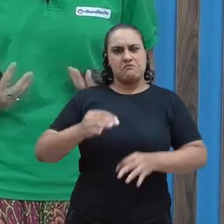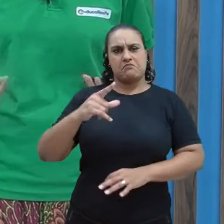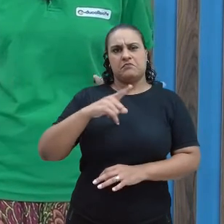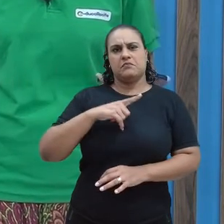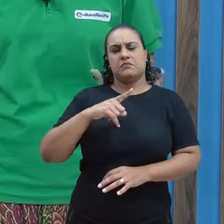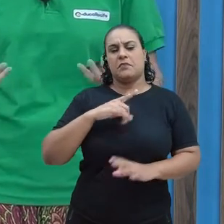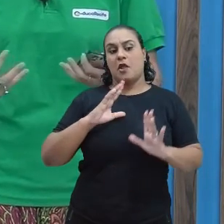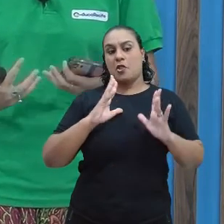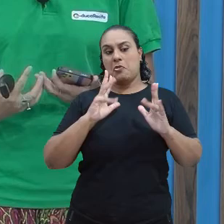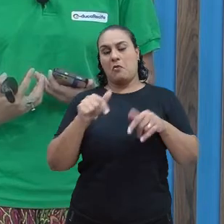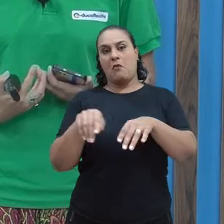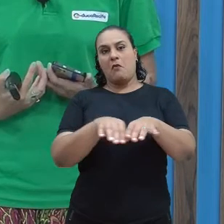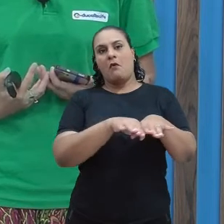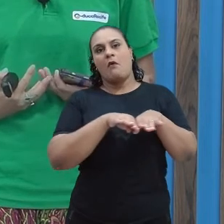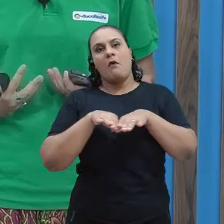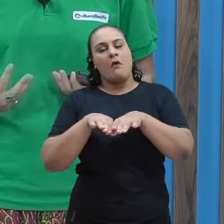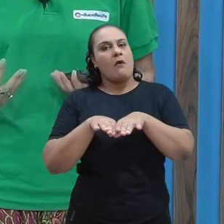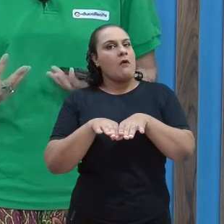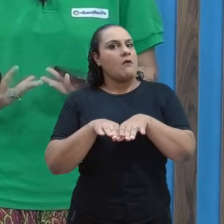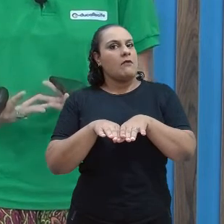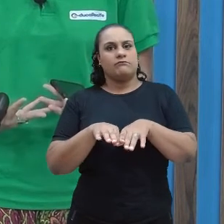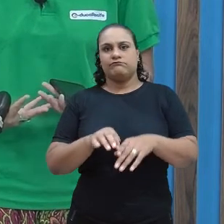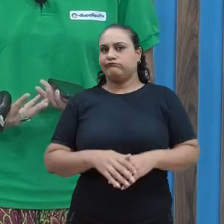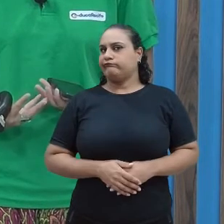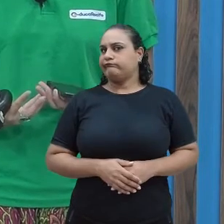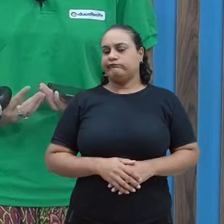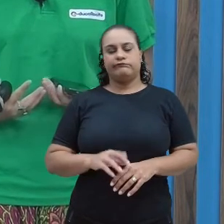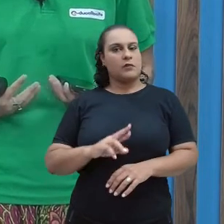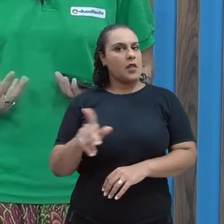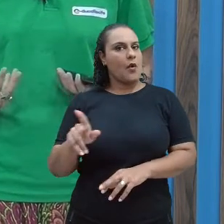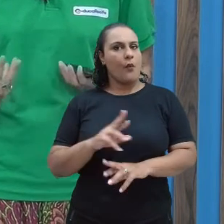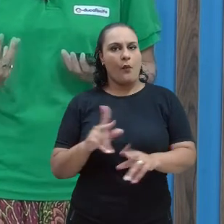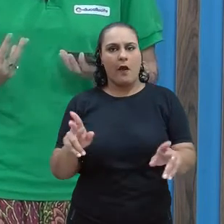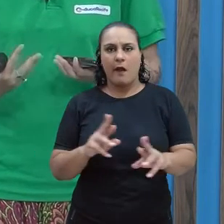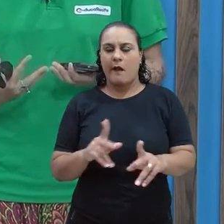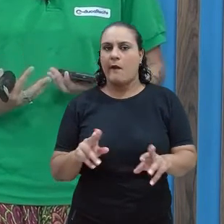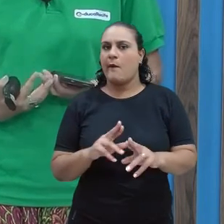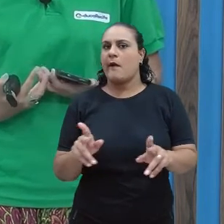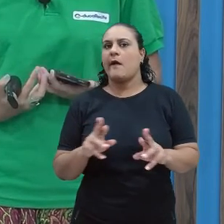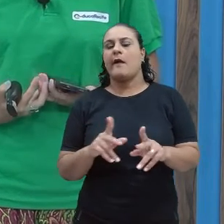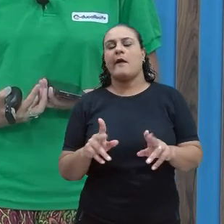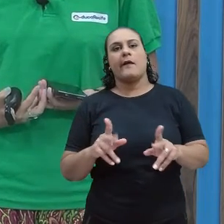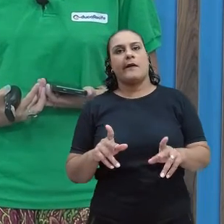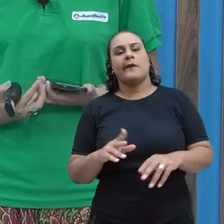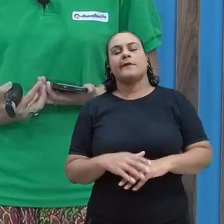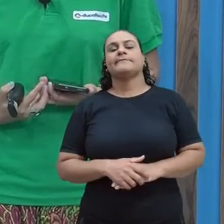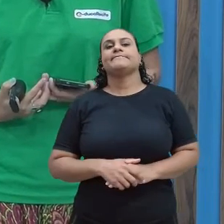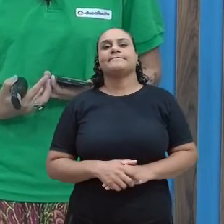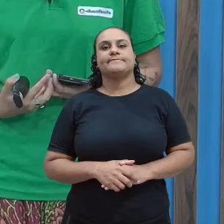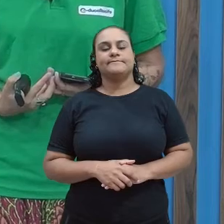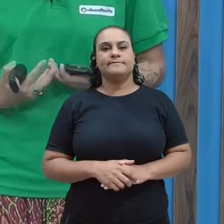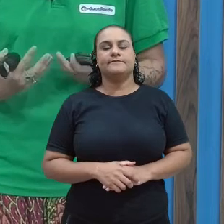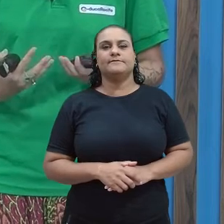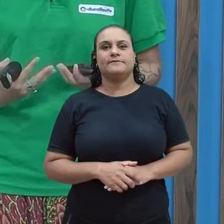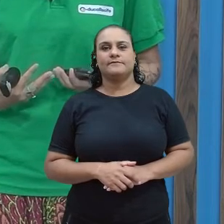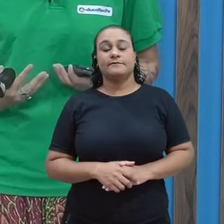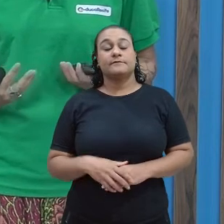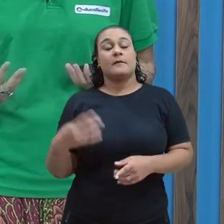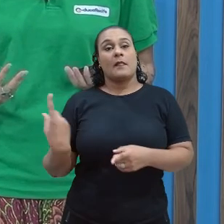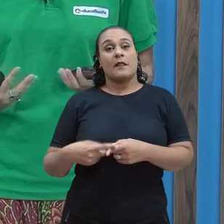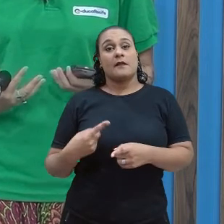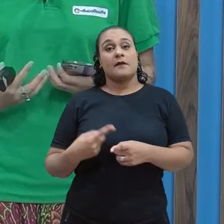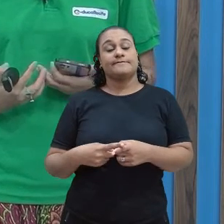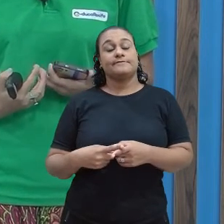onde todos são iguais, mas isso é um mito, né? Um mito da democracia racial, como se fala, porque a